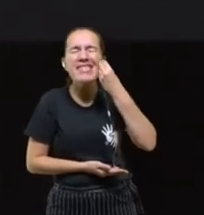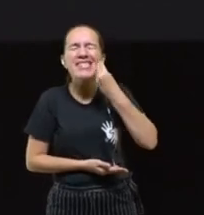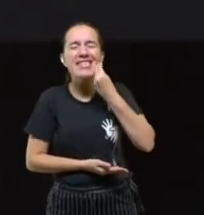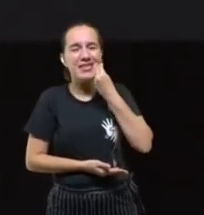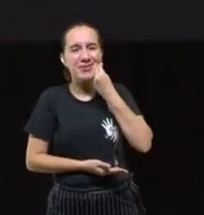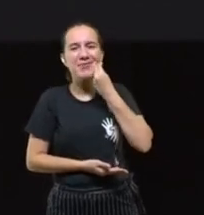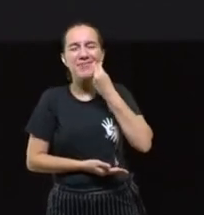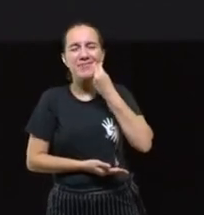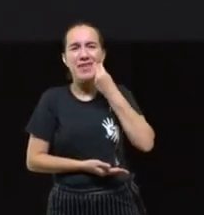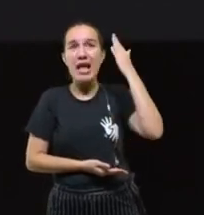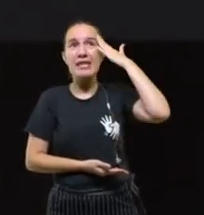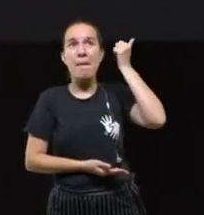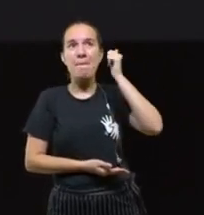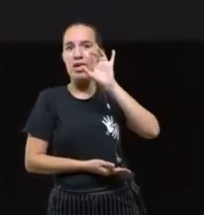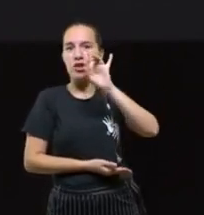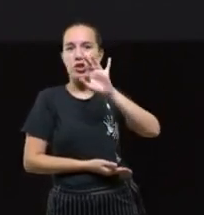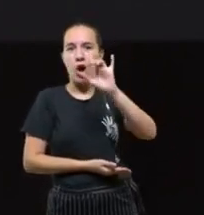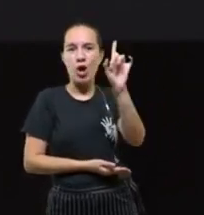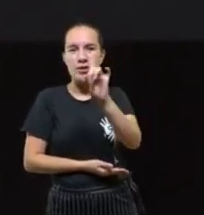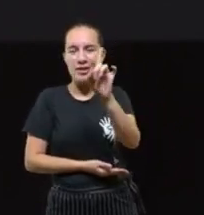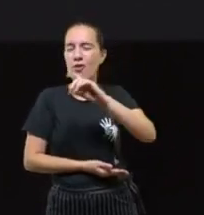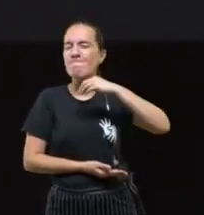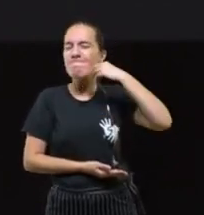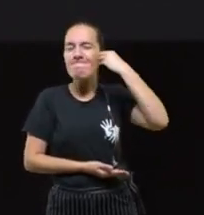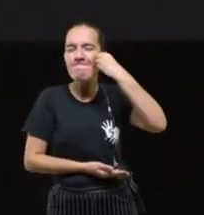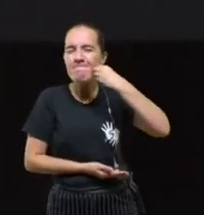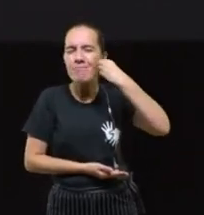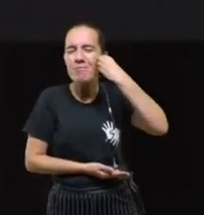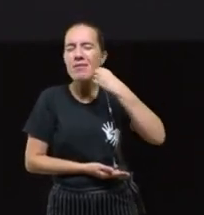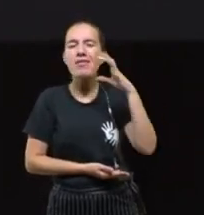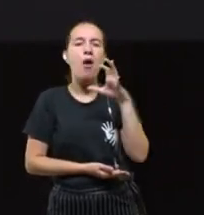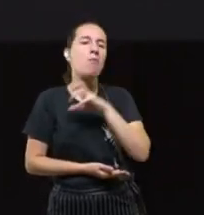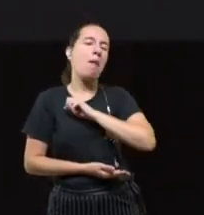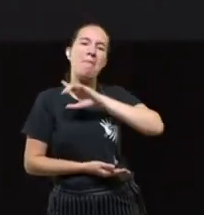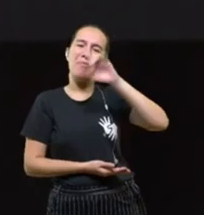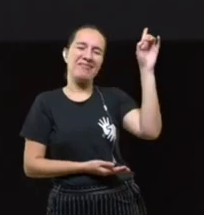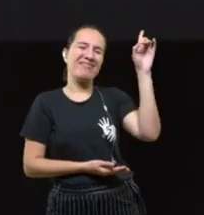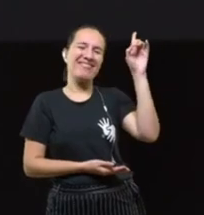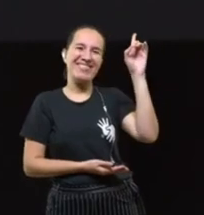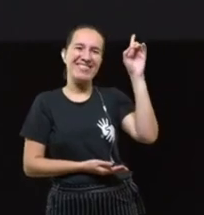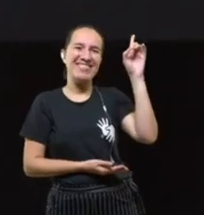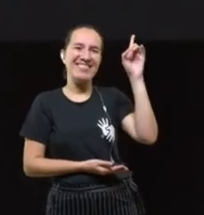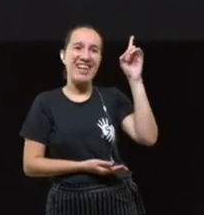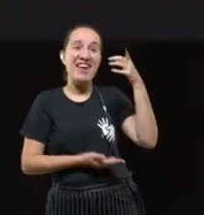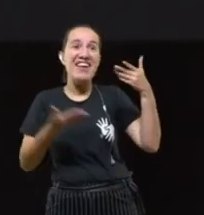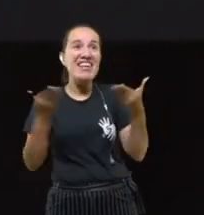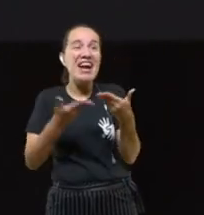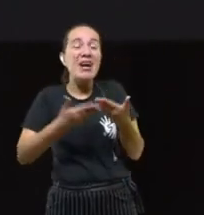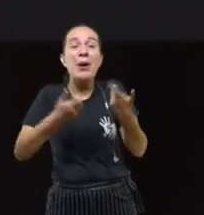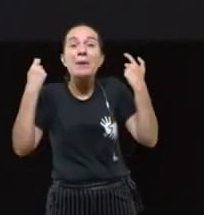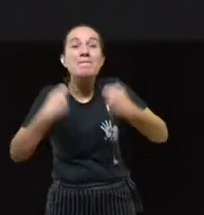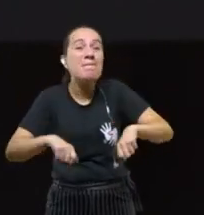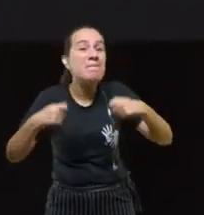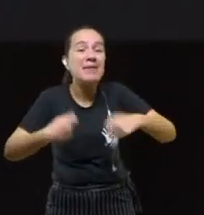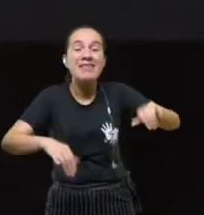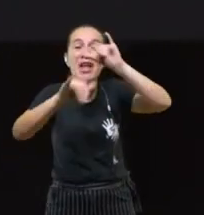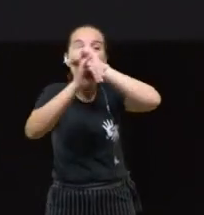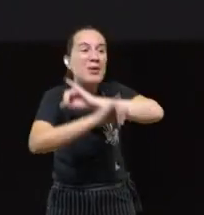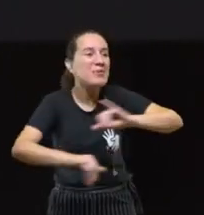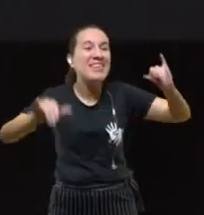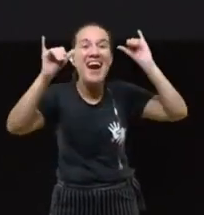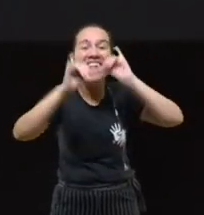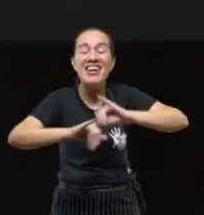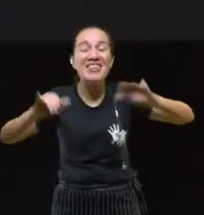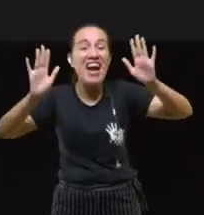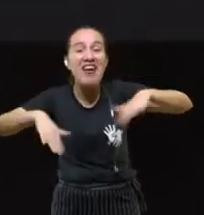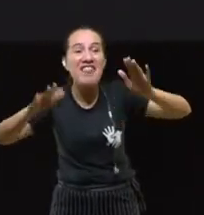do amor de Deus que eu nunca tinha visto. E eu não consigo parar de falar com todo mundo, de falar